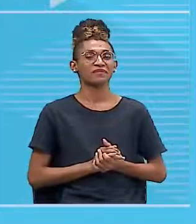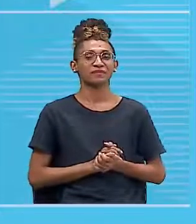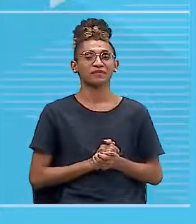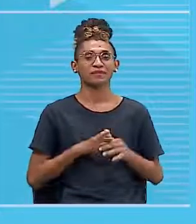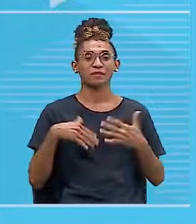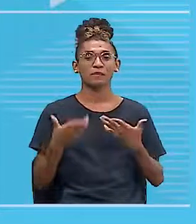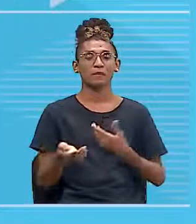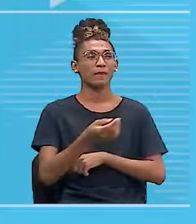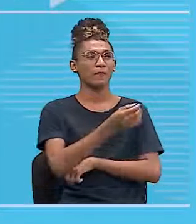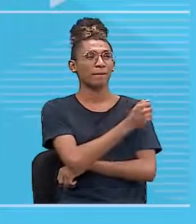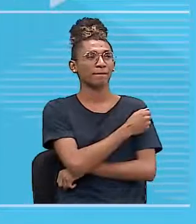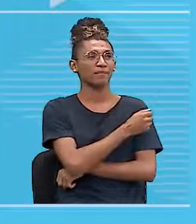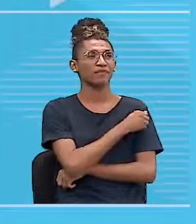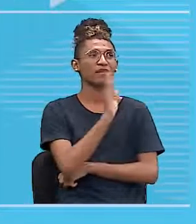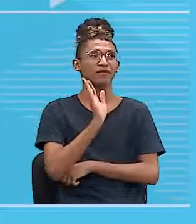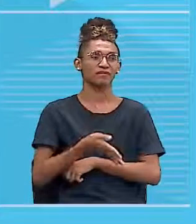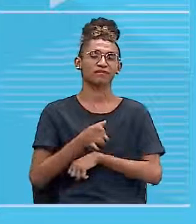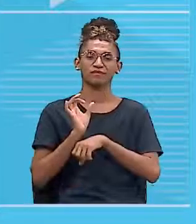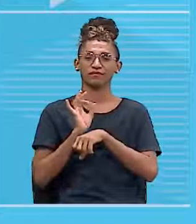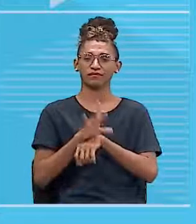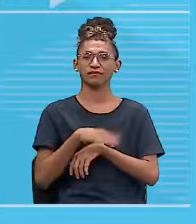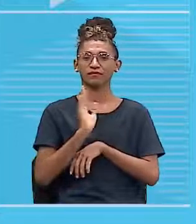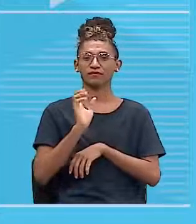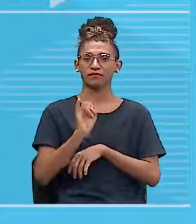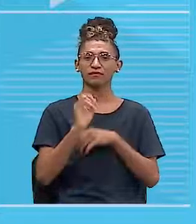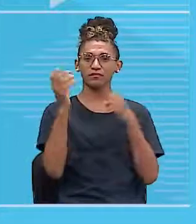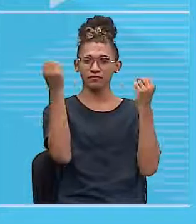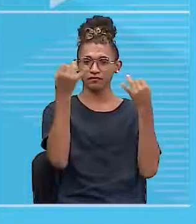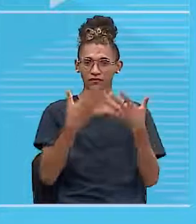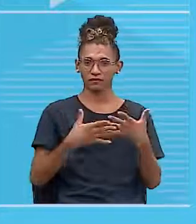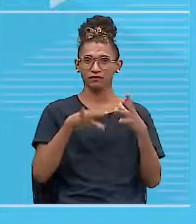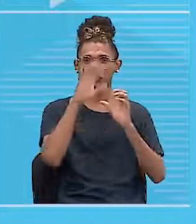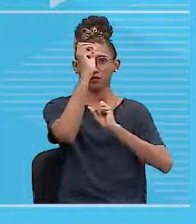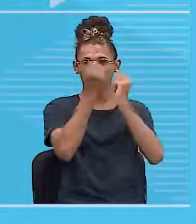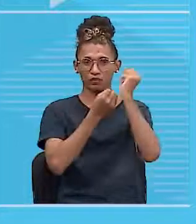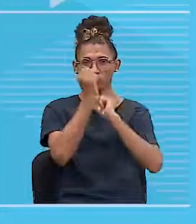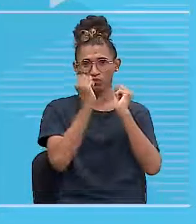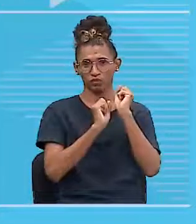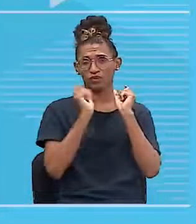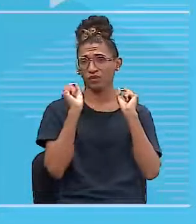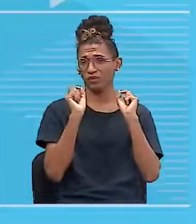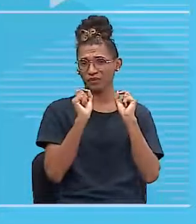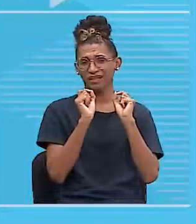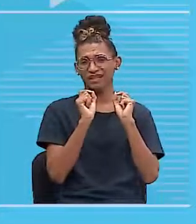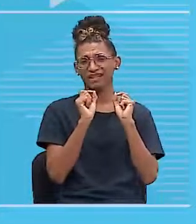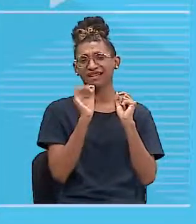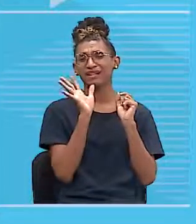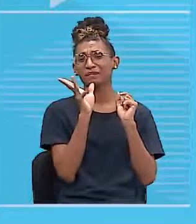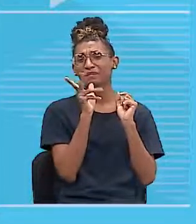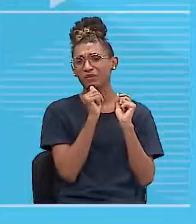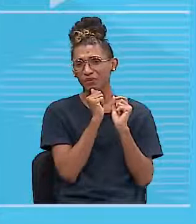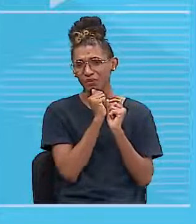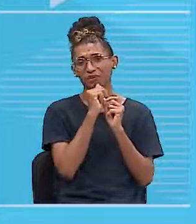galera eu dei as dicas se eu disse que a nossa indústria tardia é uma indústria muito recente muito recente muito